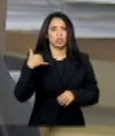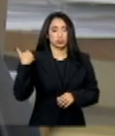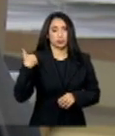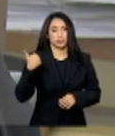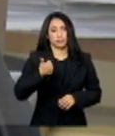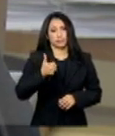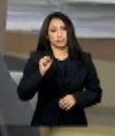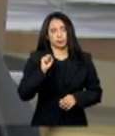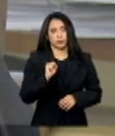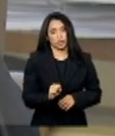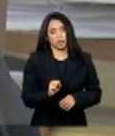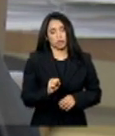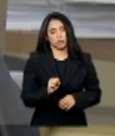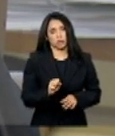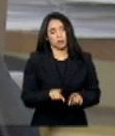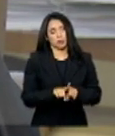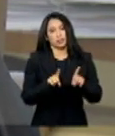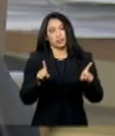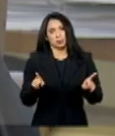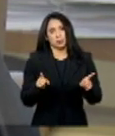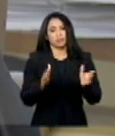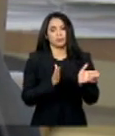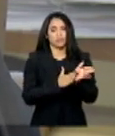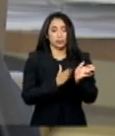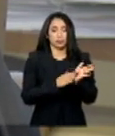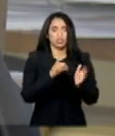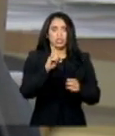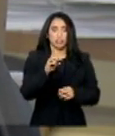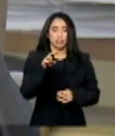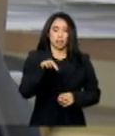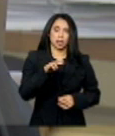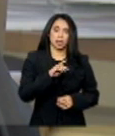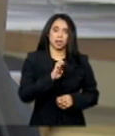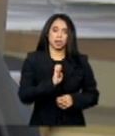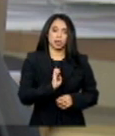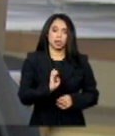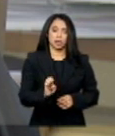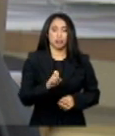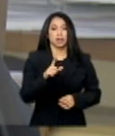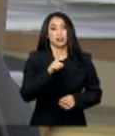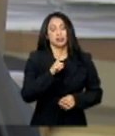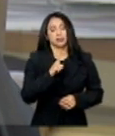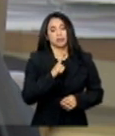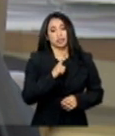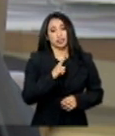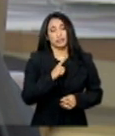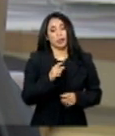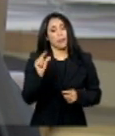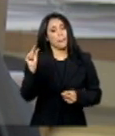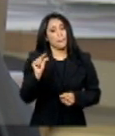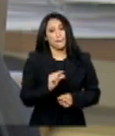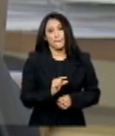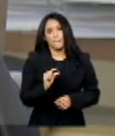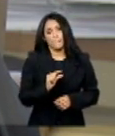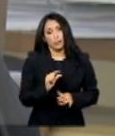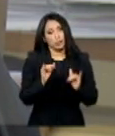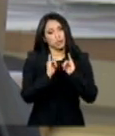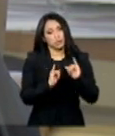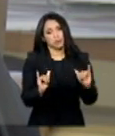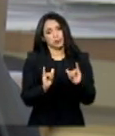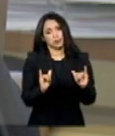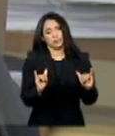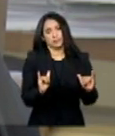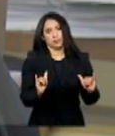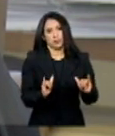contudo apesar dos louváveis esforços do dm é no problema ainda são escassas as informações acerca da